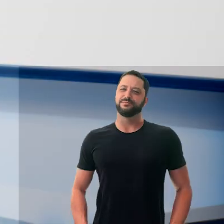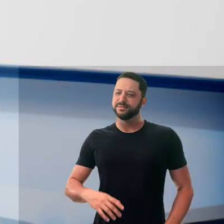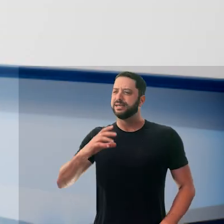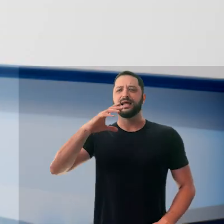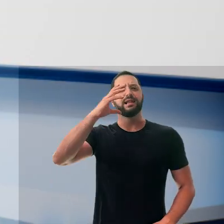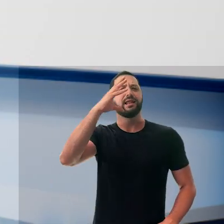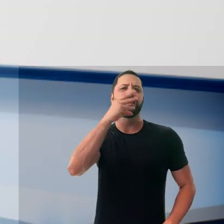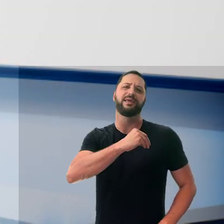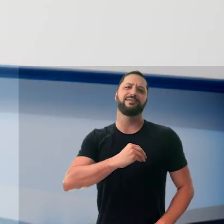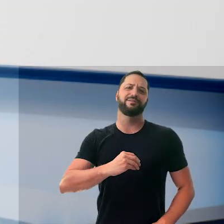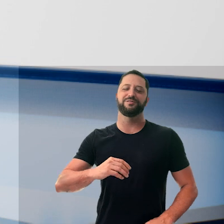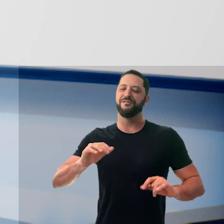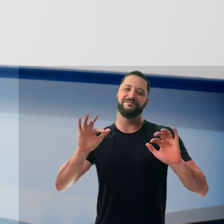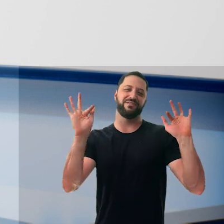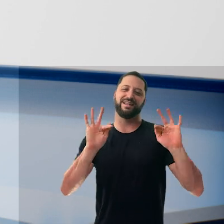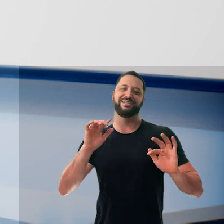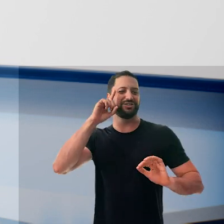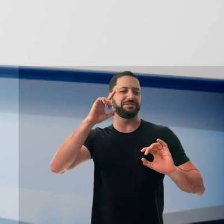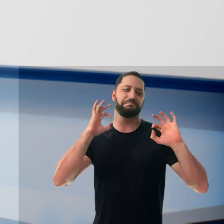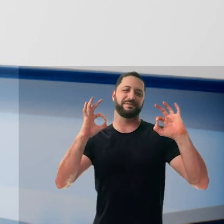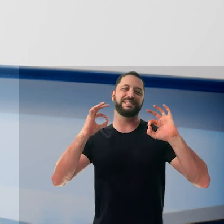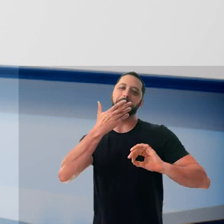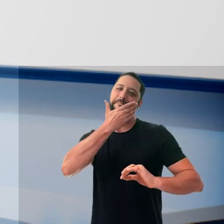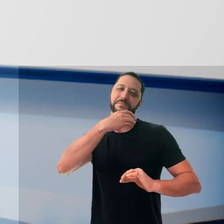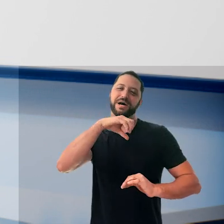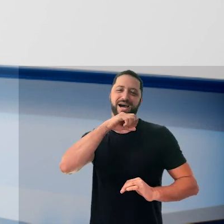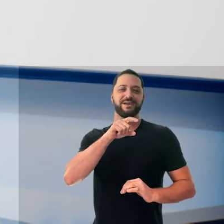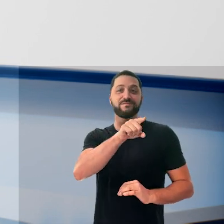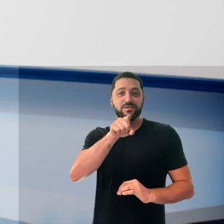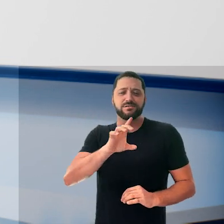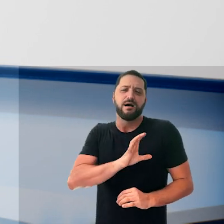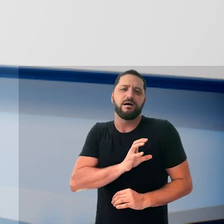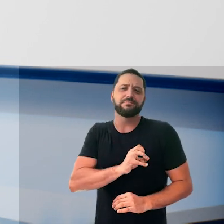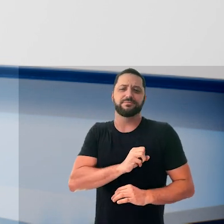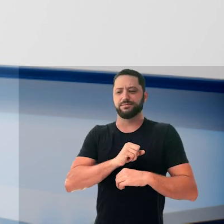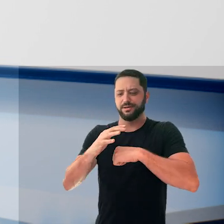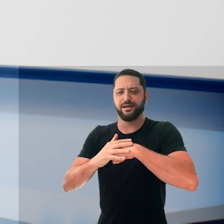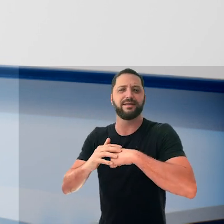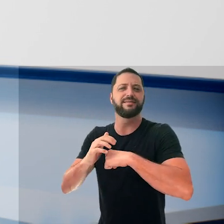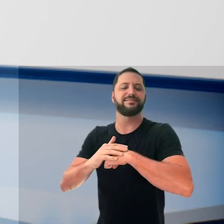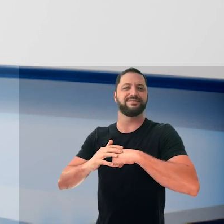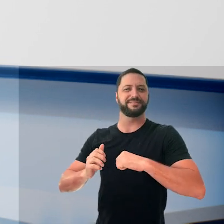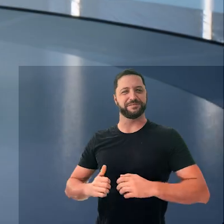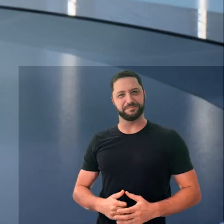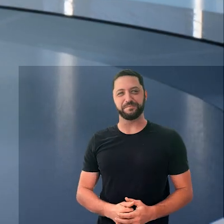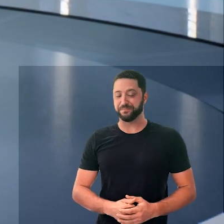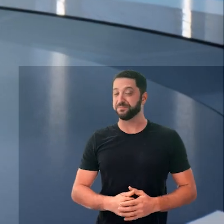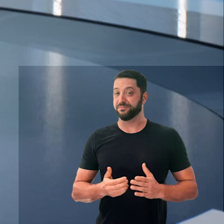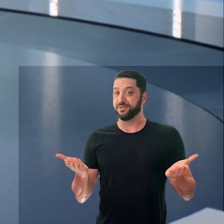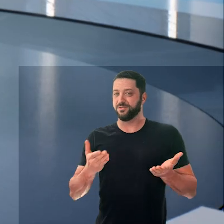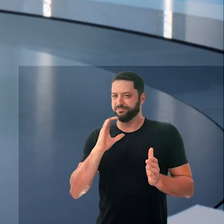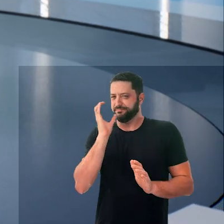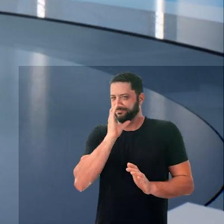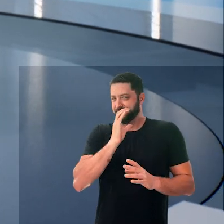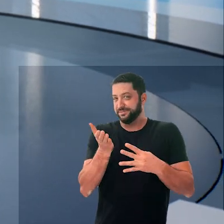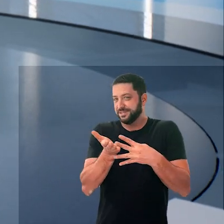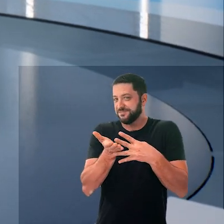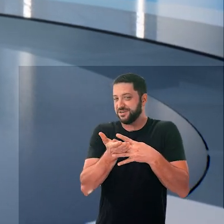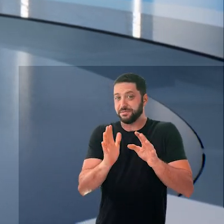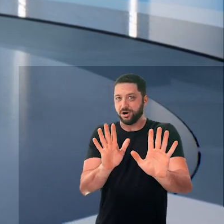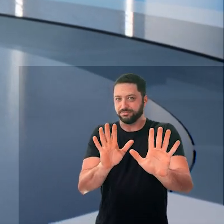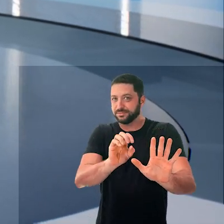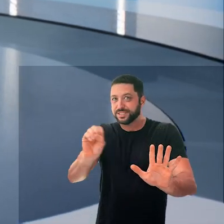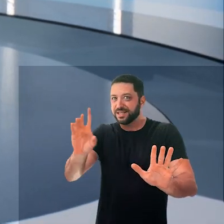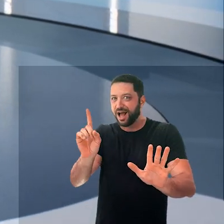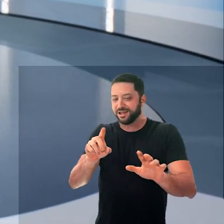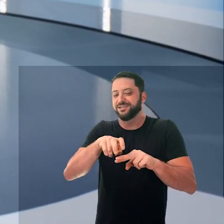Que lindo e um feliz Dia dos Pais, cheio de amor e de muito carinho, viu? Agora a gente faz uma pausa que é rapidinha,